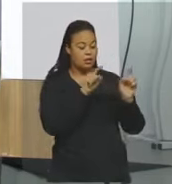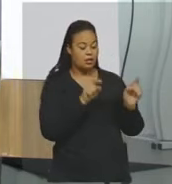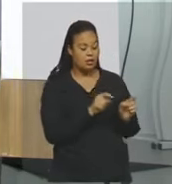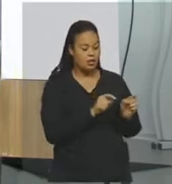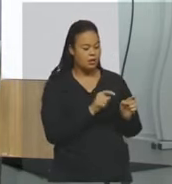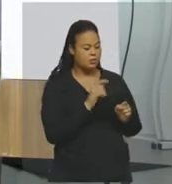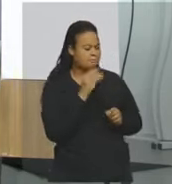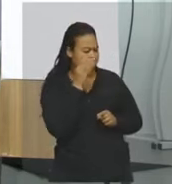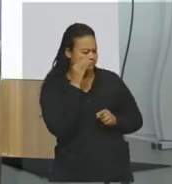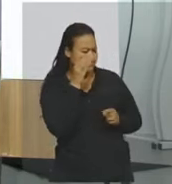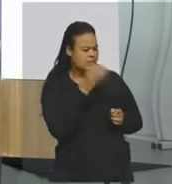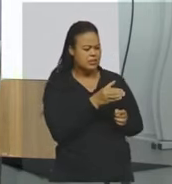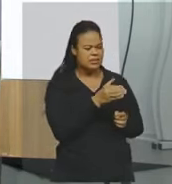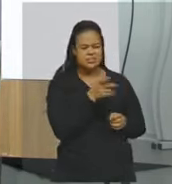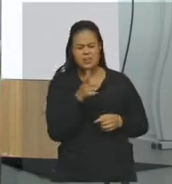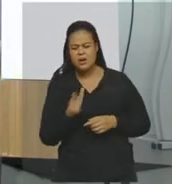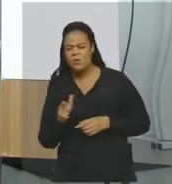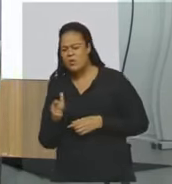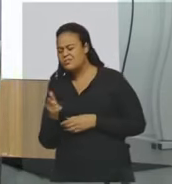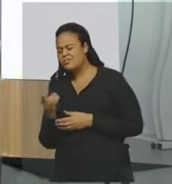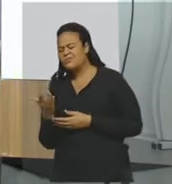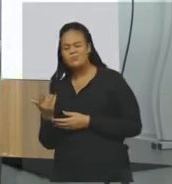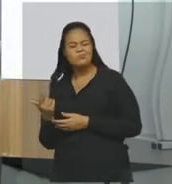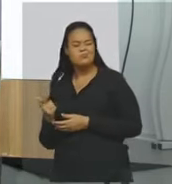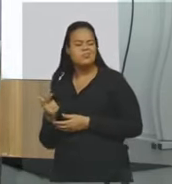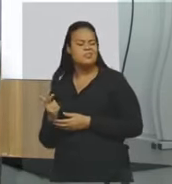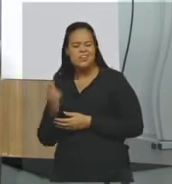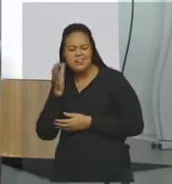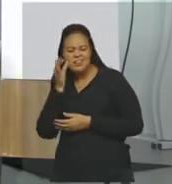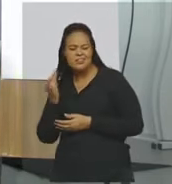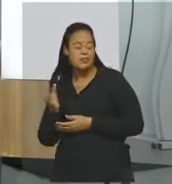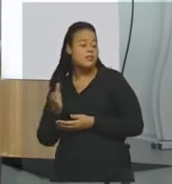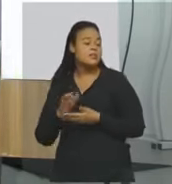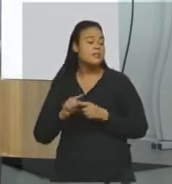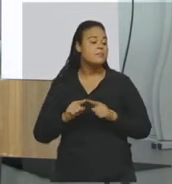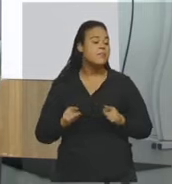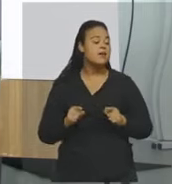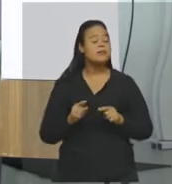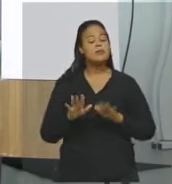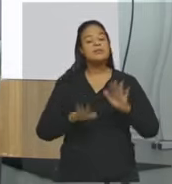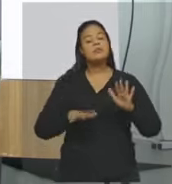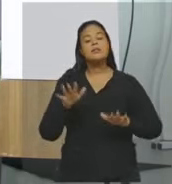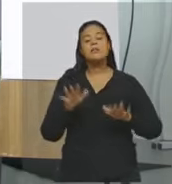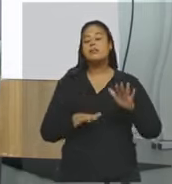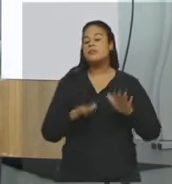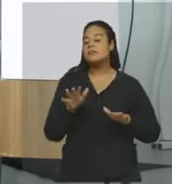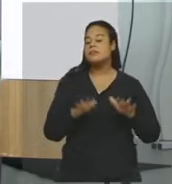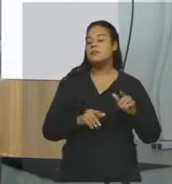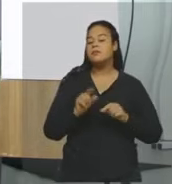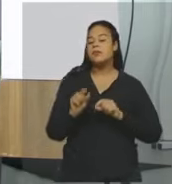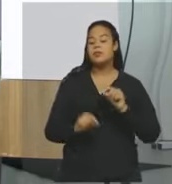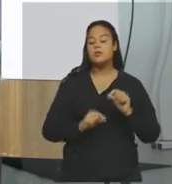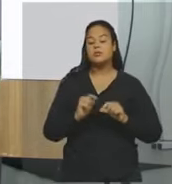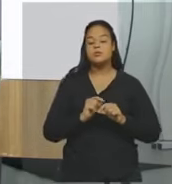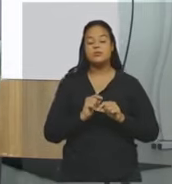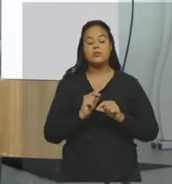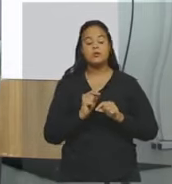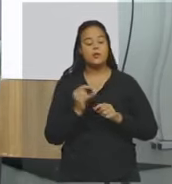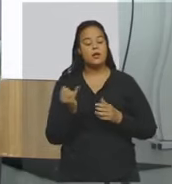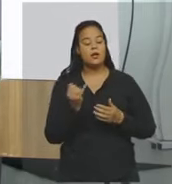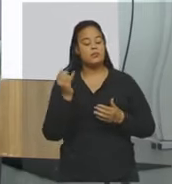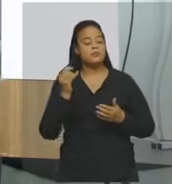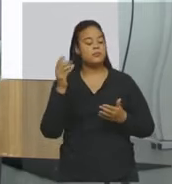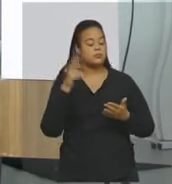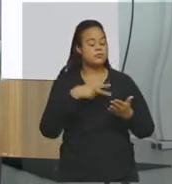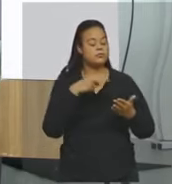mais interessante do que a outra, tá? Mas aí, como eu acabei de dizer, depende essencialmente